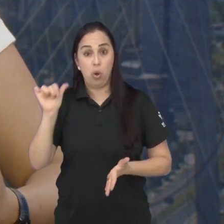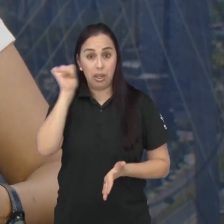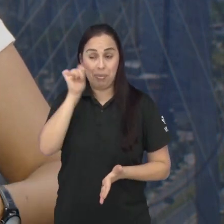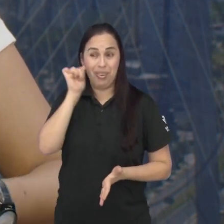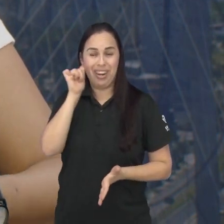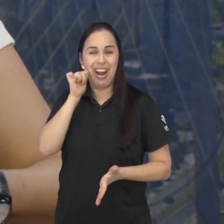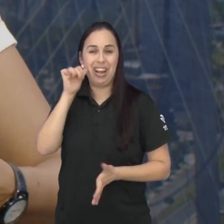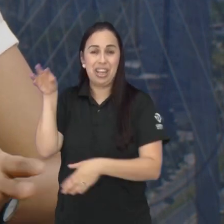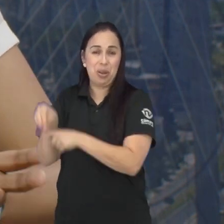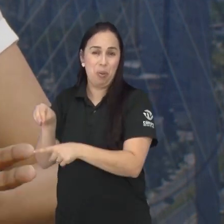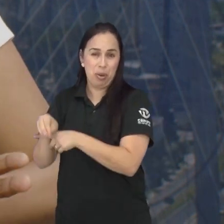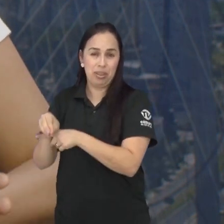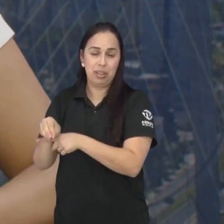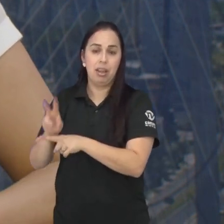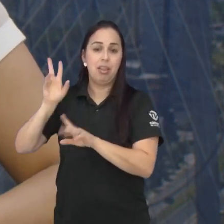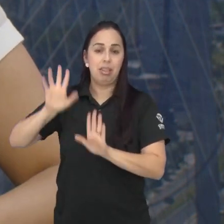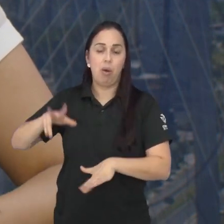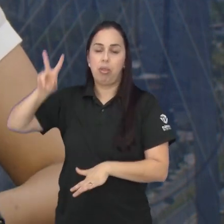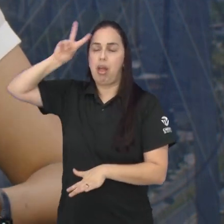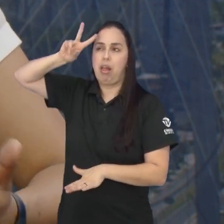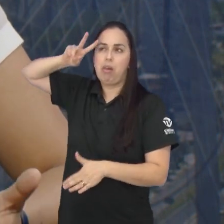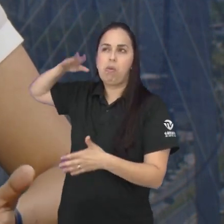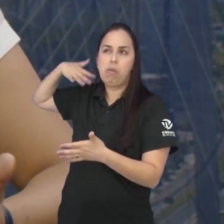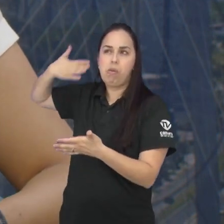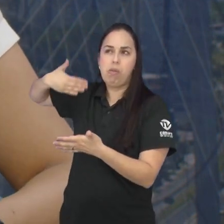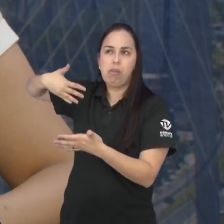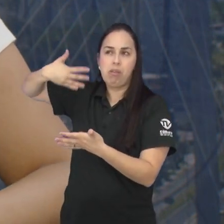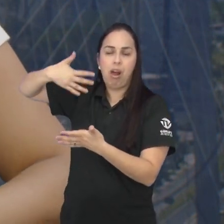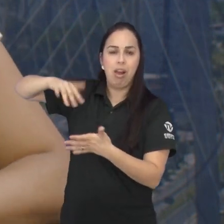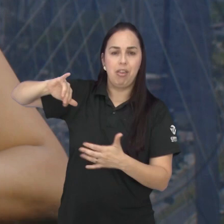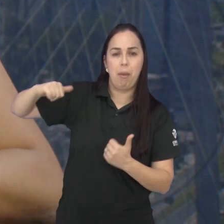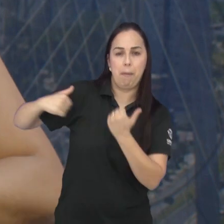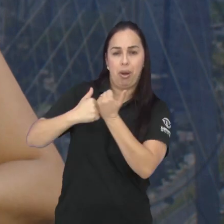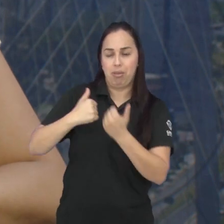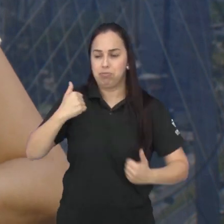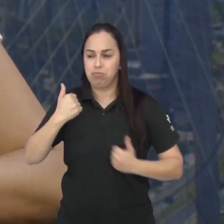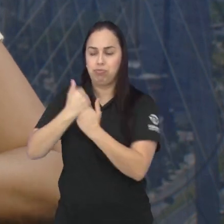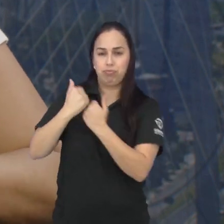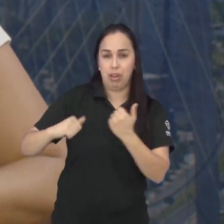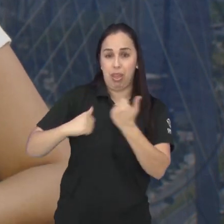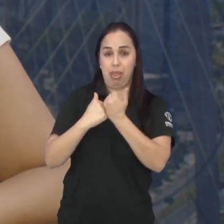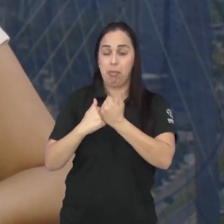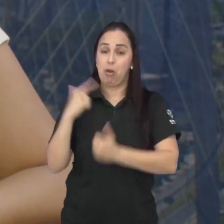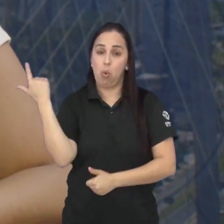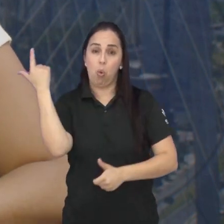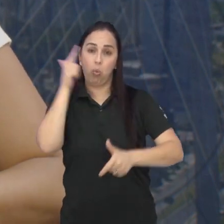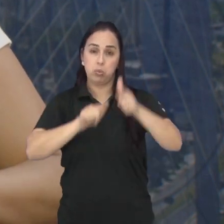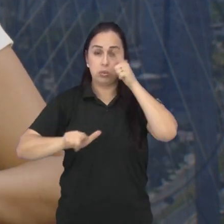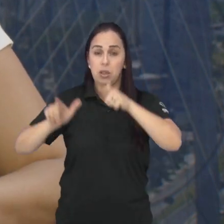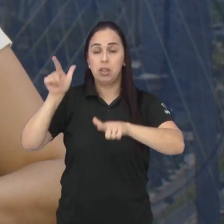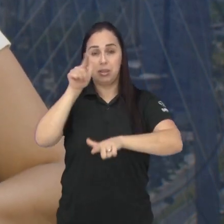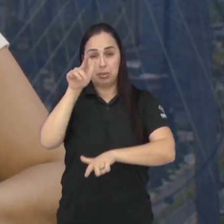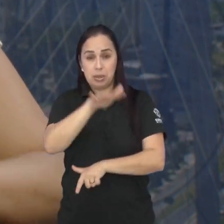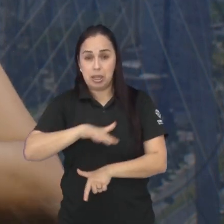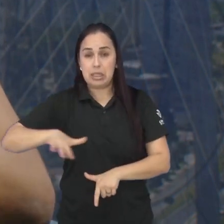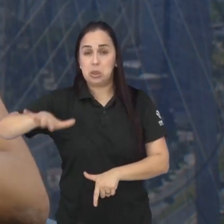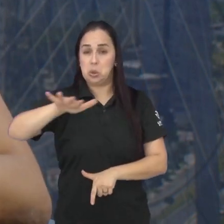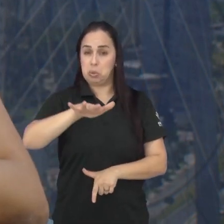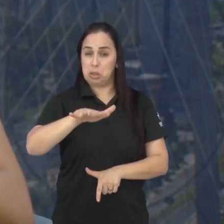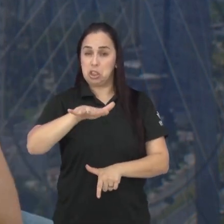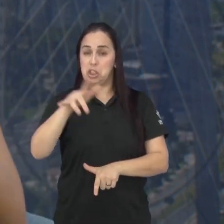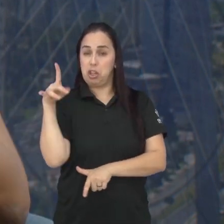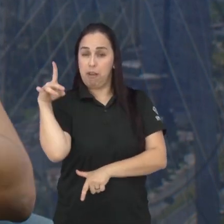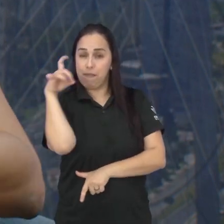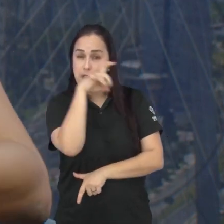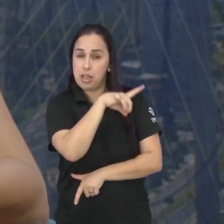mulheres. Então, sim, historicamente a gente vem se apoiando para conseguir existir, né, num ambiente tão